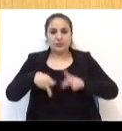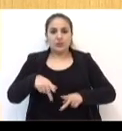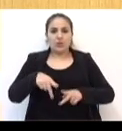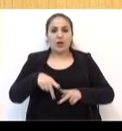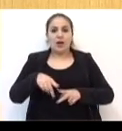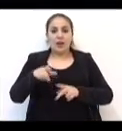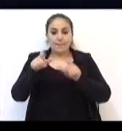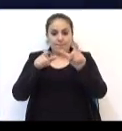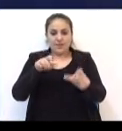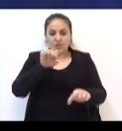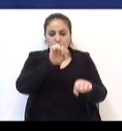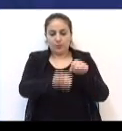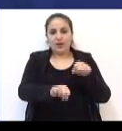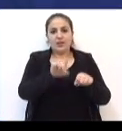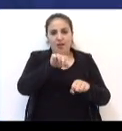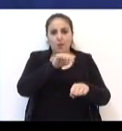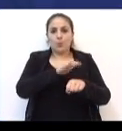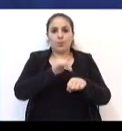pelo estupro.